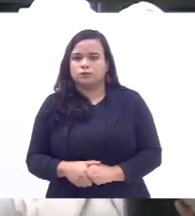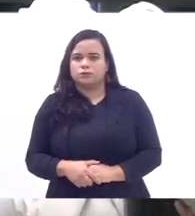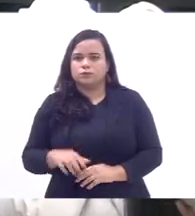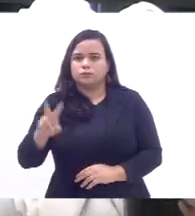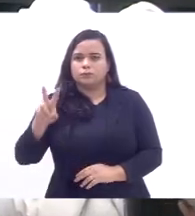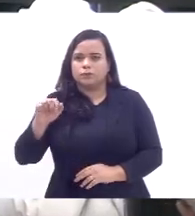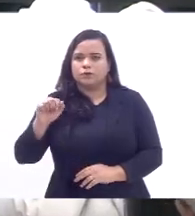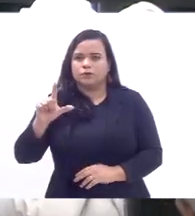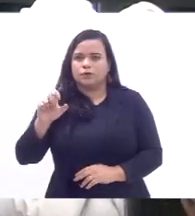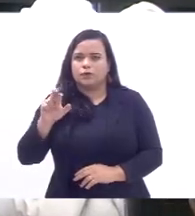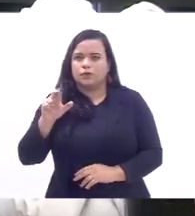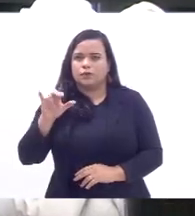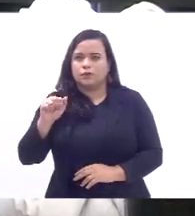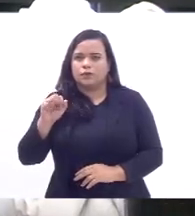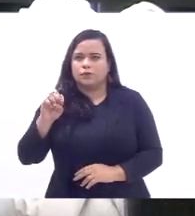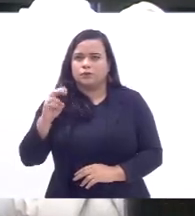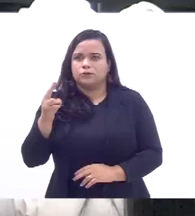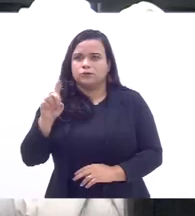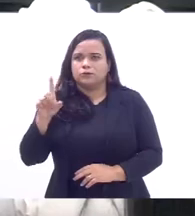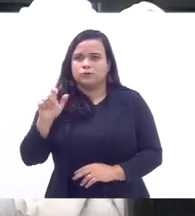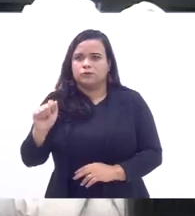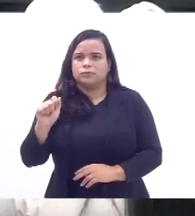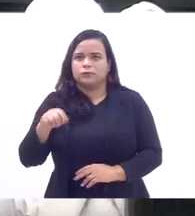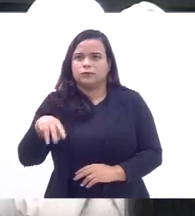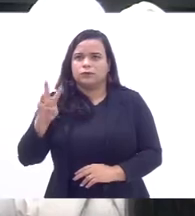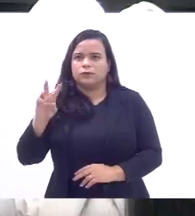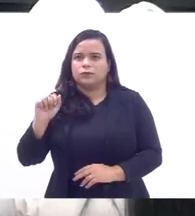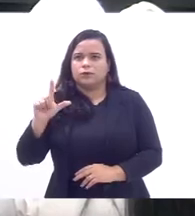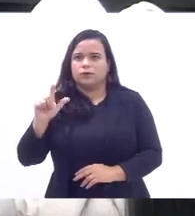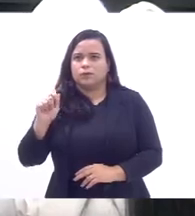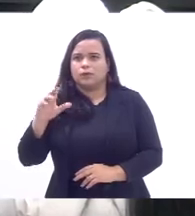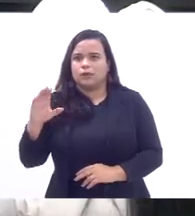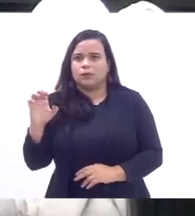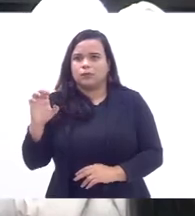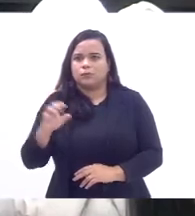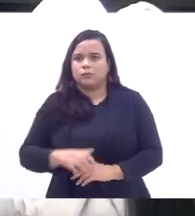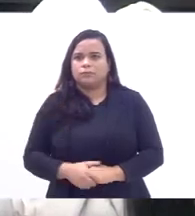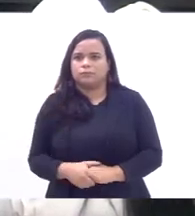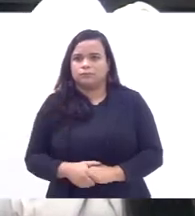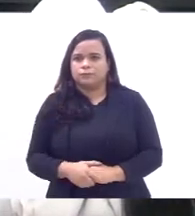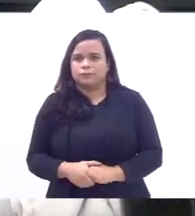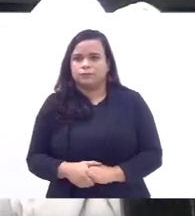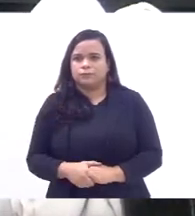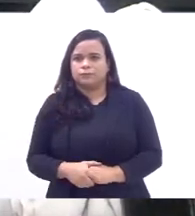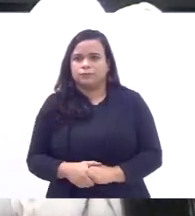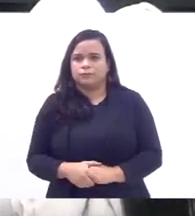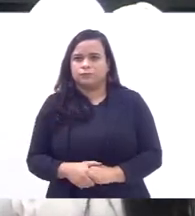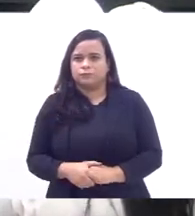Valéria de Souza. Wallace Pereira.